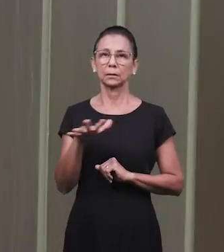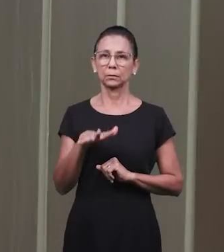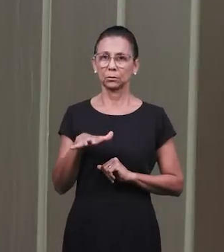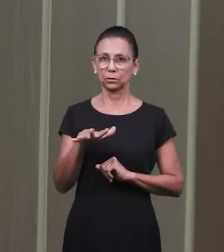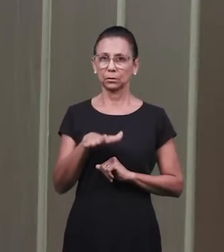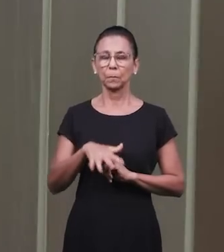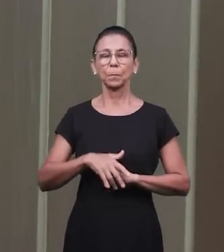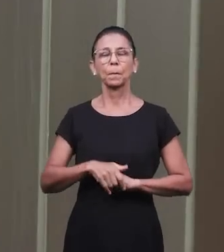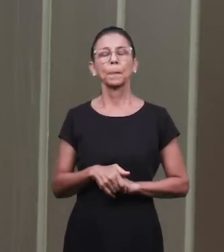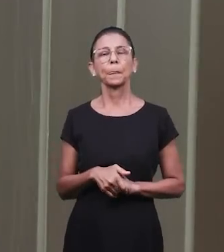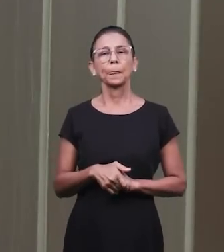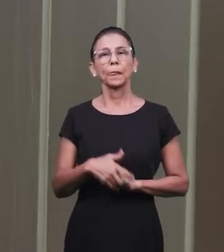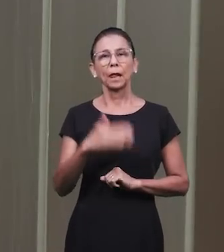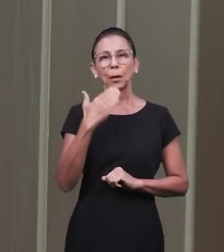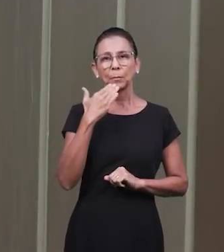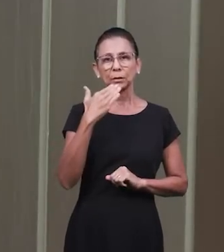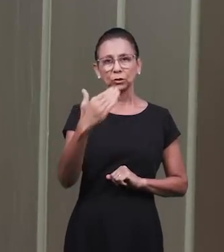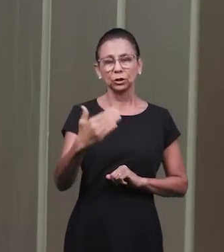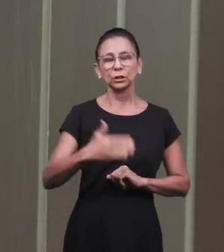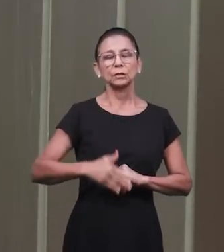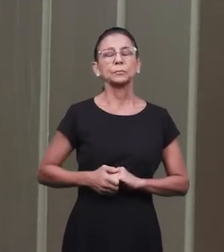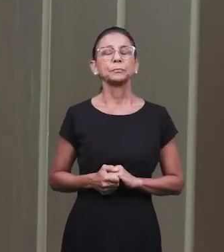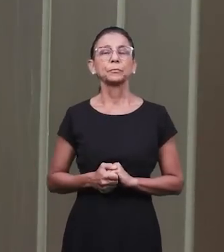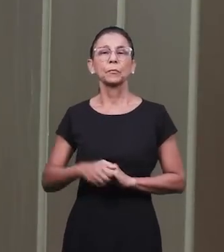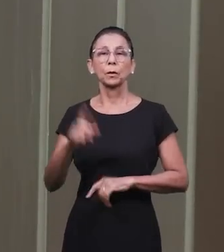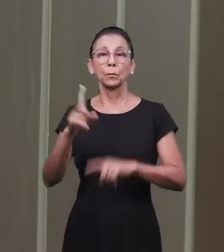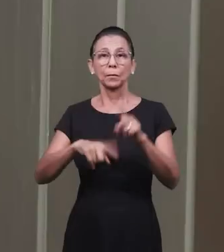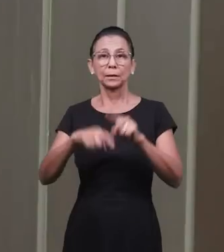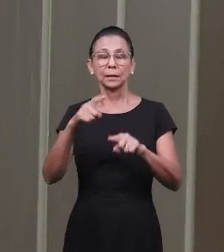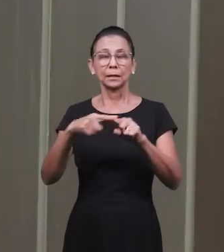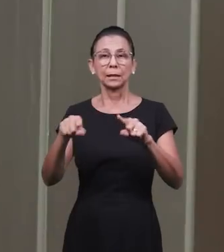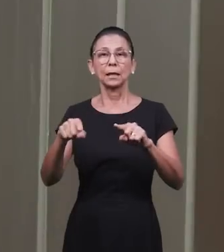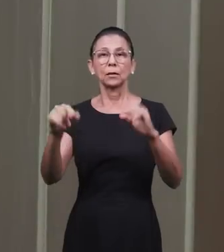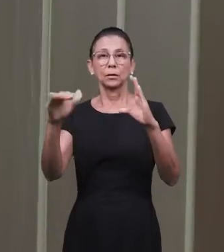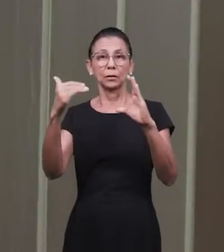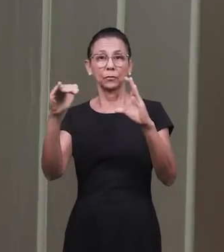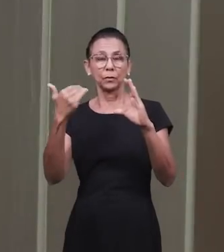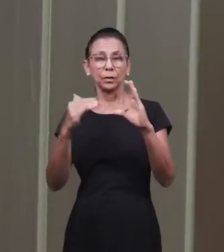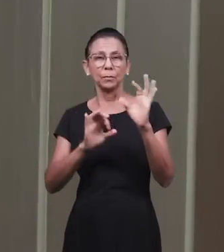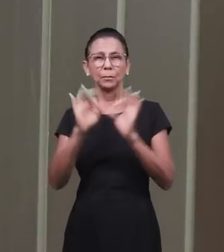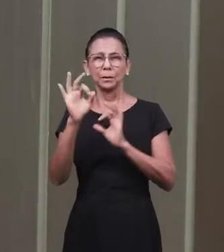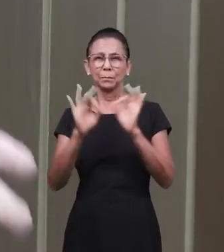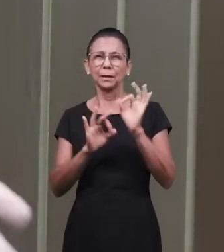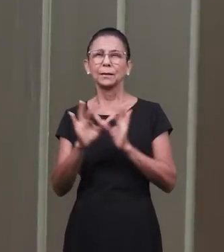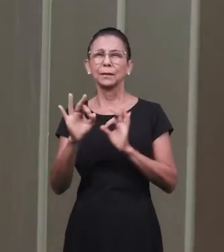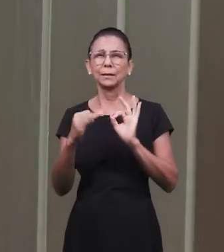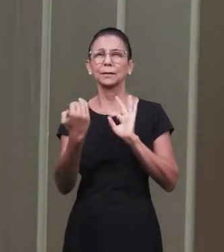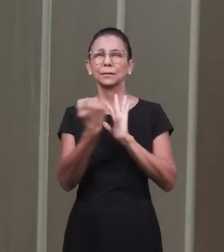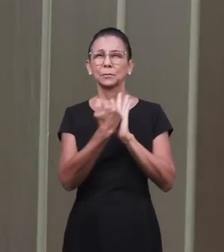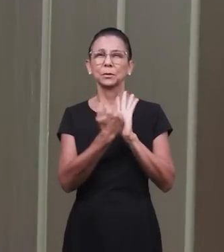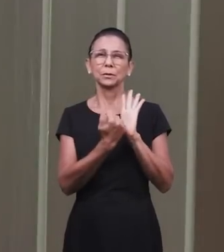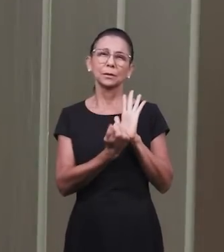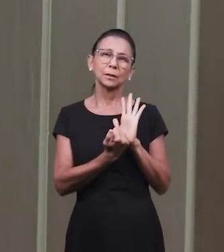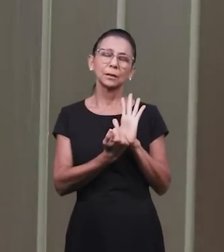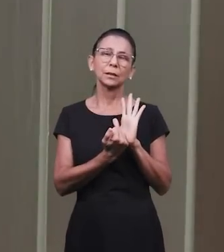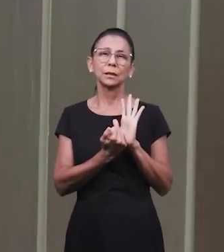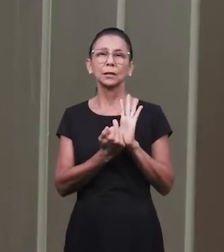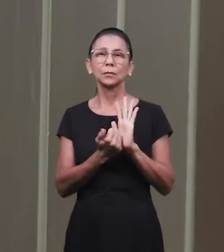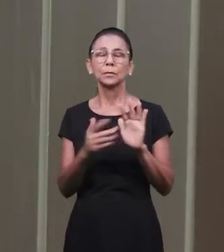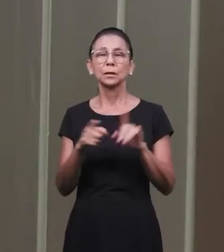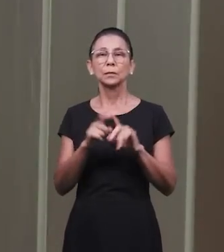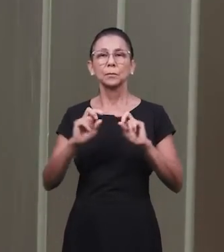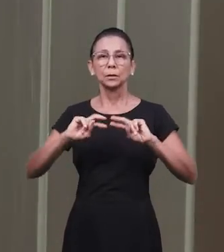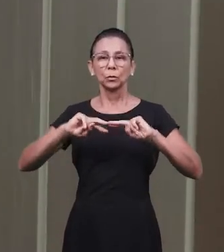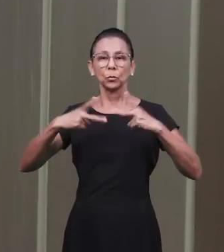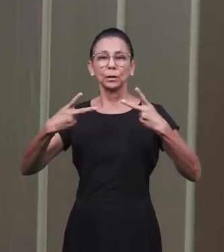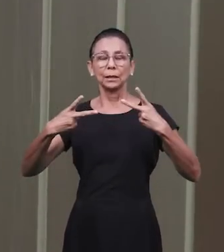que enviem o material para que possamos fazer aqui as edições e também divulguem depois o link